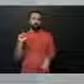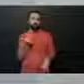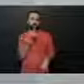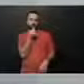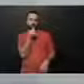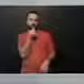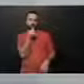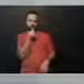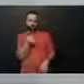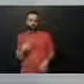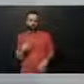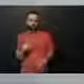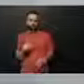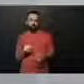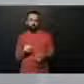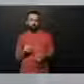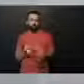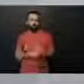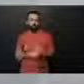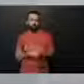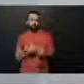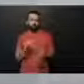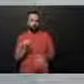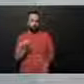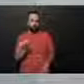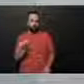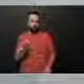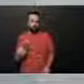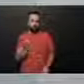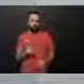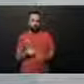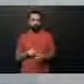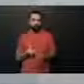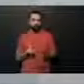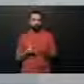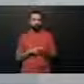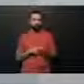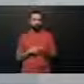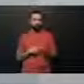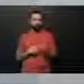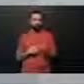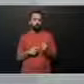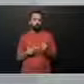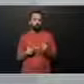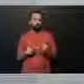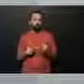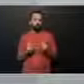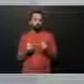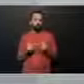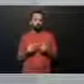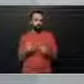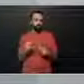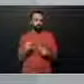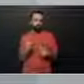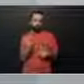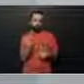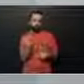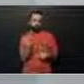as bolinhas de papel que nós combinamos que representariam os cubinhos do material